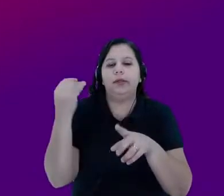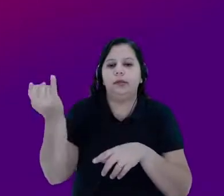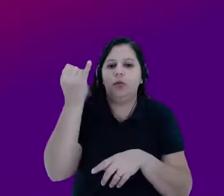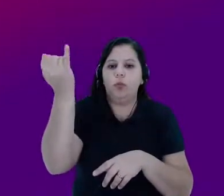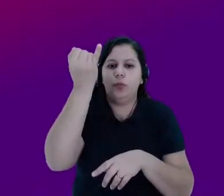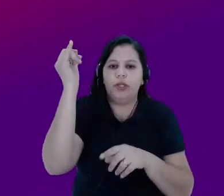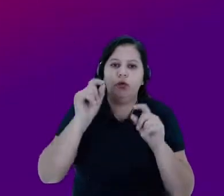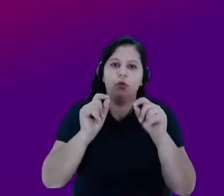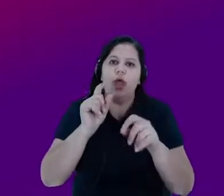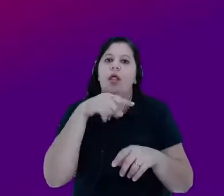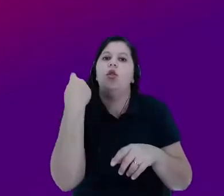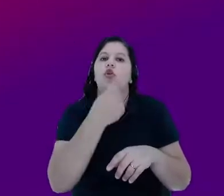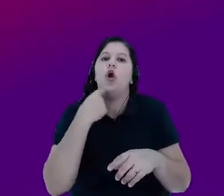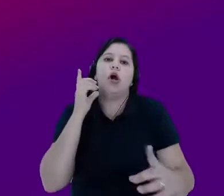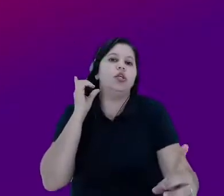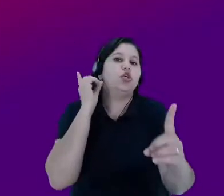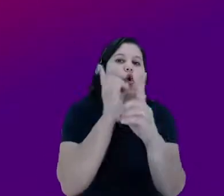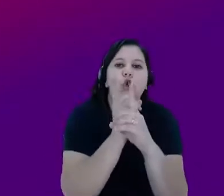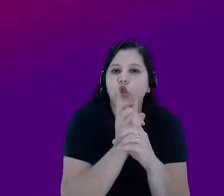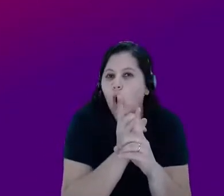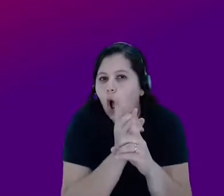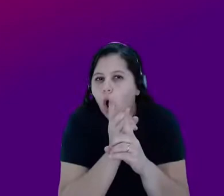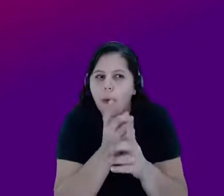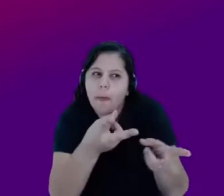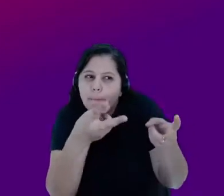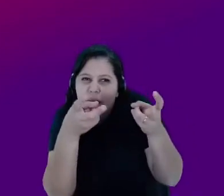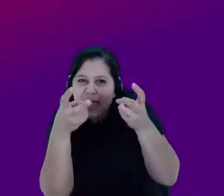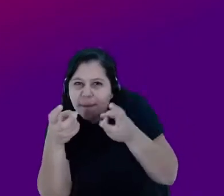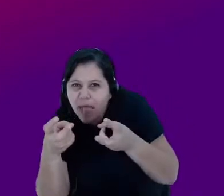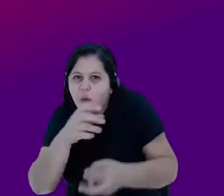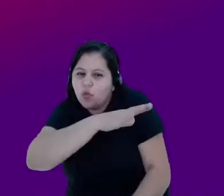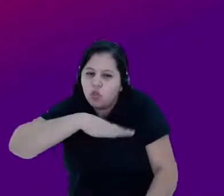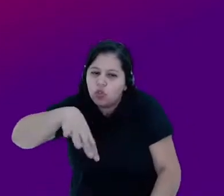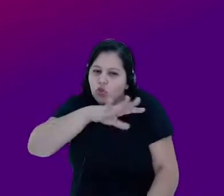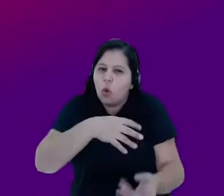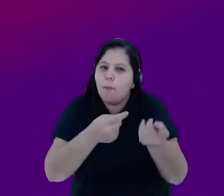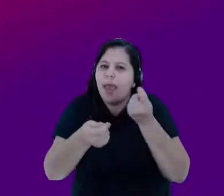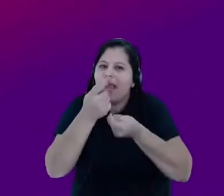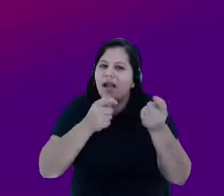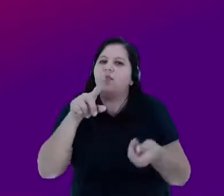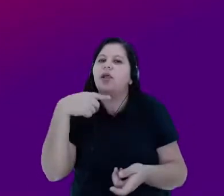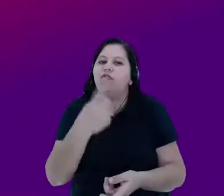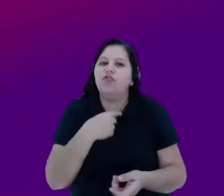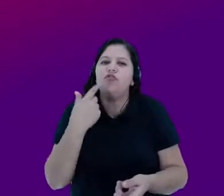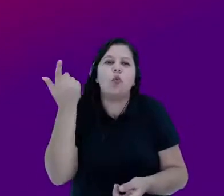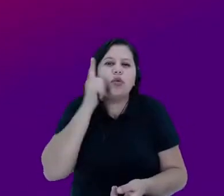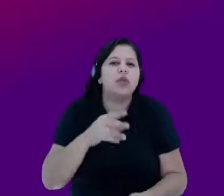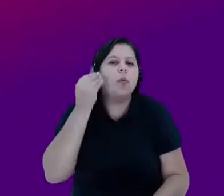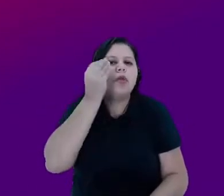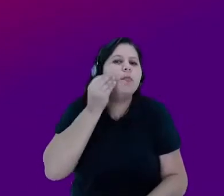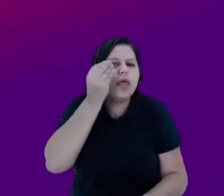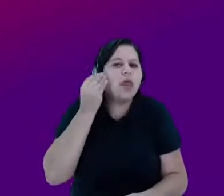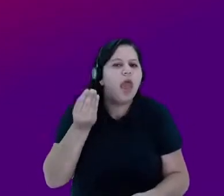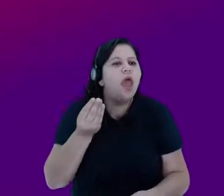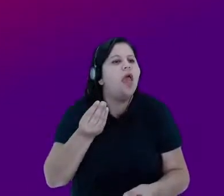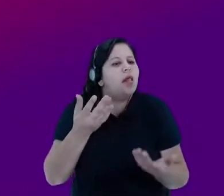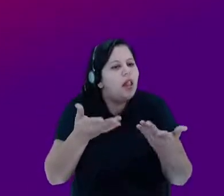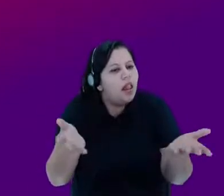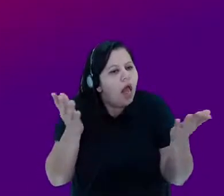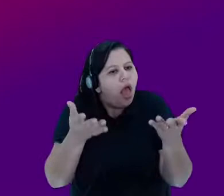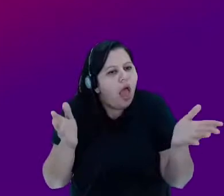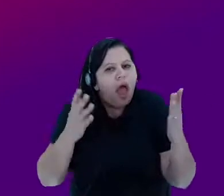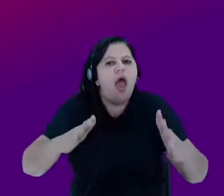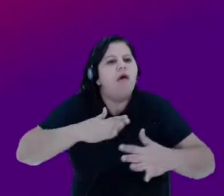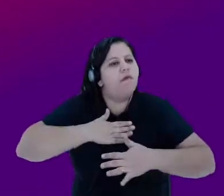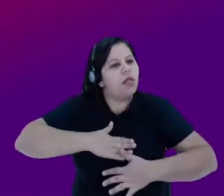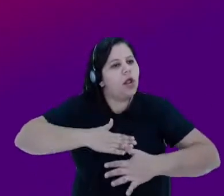que a gente encontrou como gargalo no mercado segurador para que essa experiência fosse mais fluida e leve. Então, esses consumidores